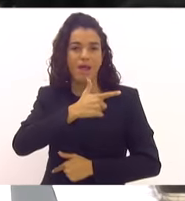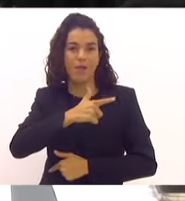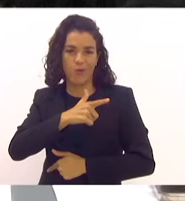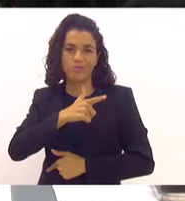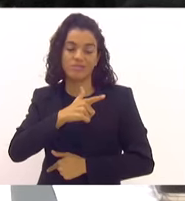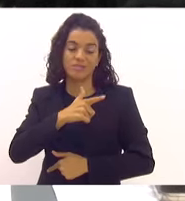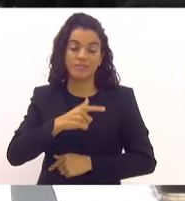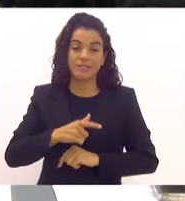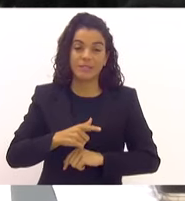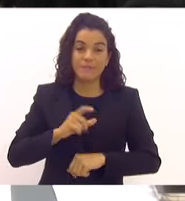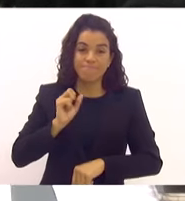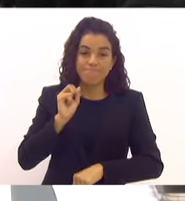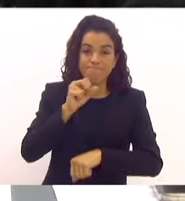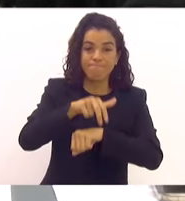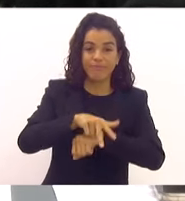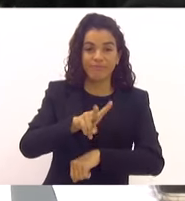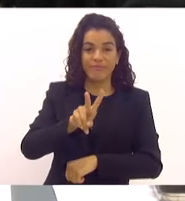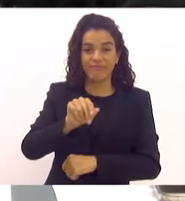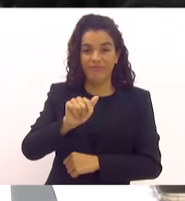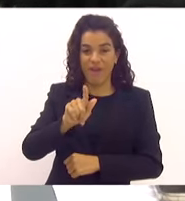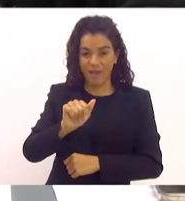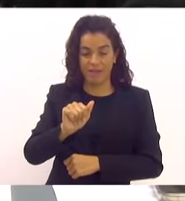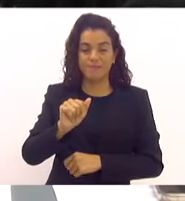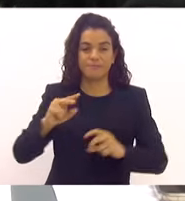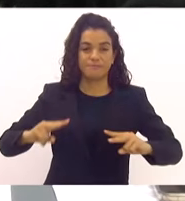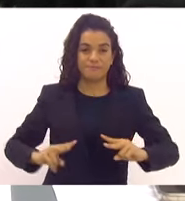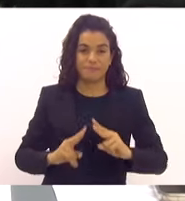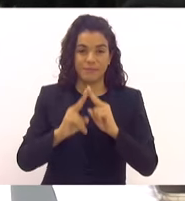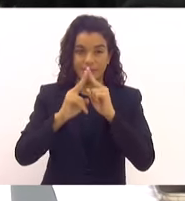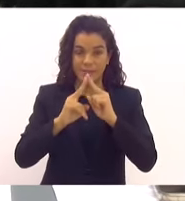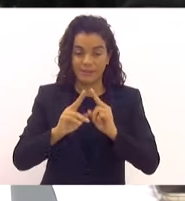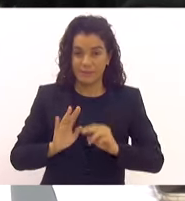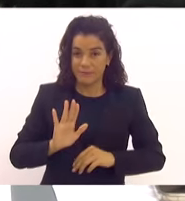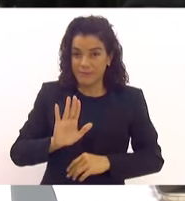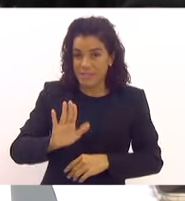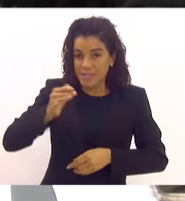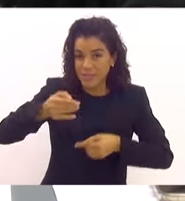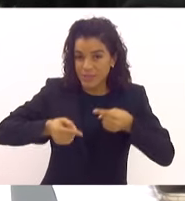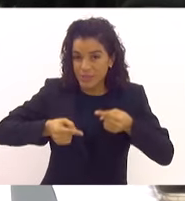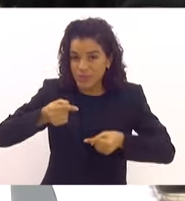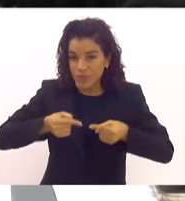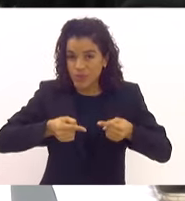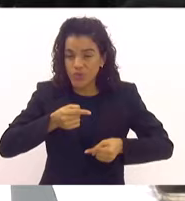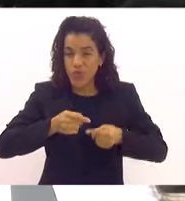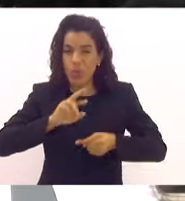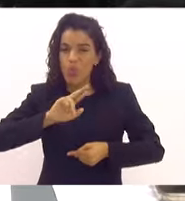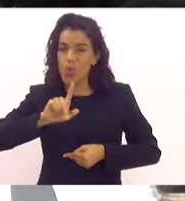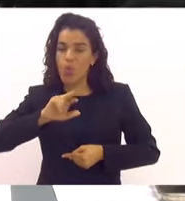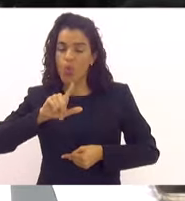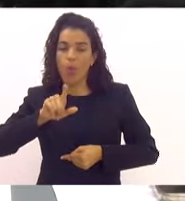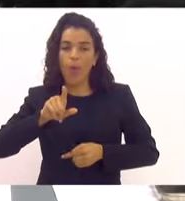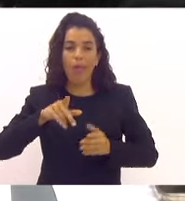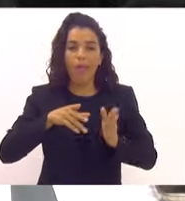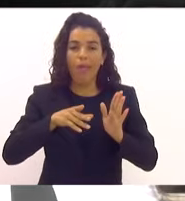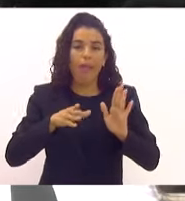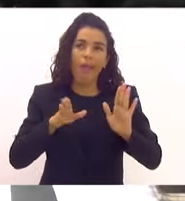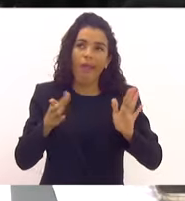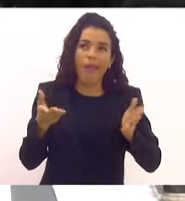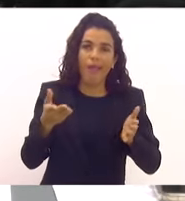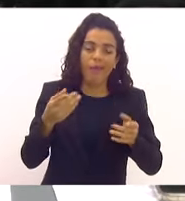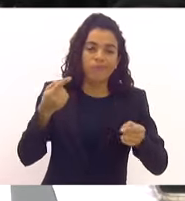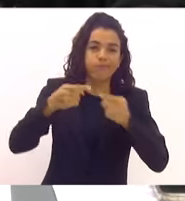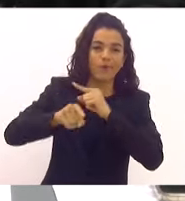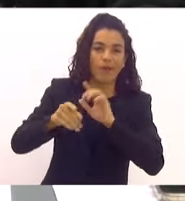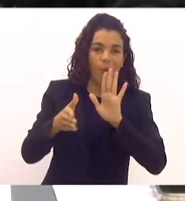a discussão ela não é fora de propósito. Não estou dizendo que a discussão é